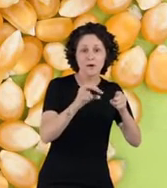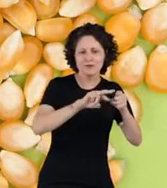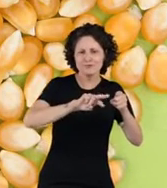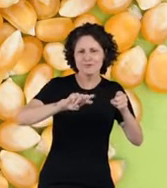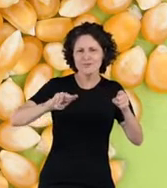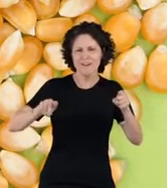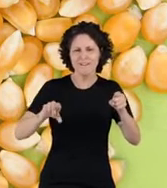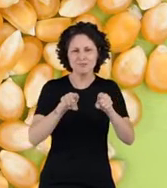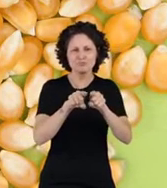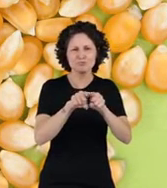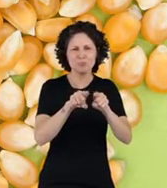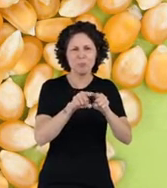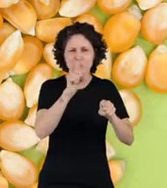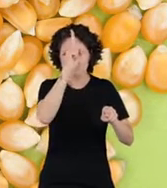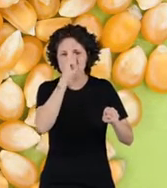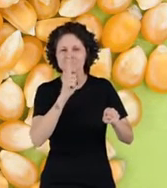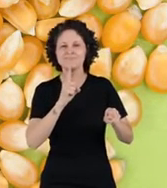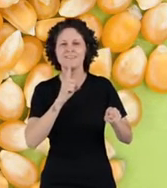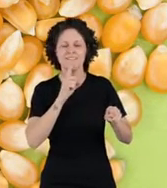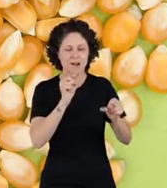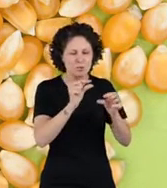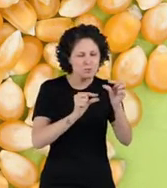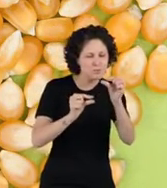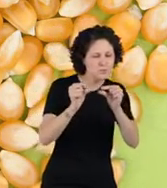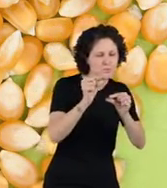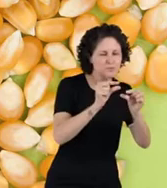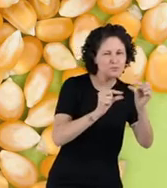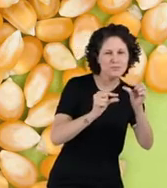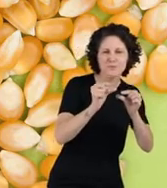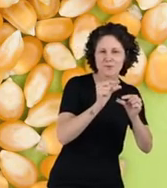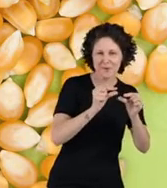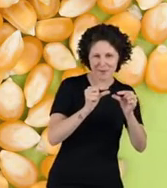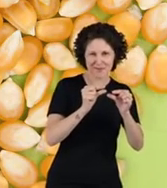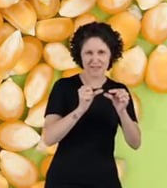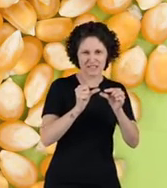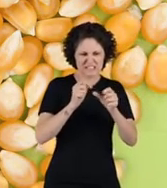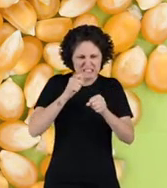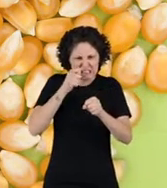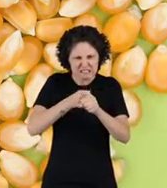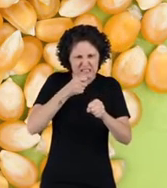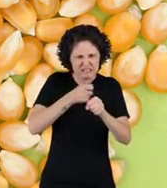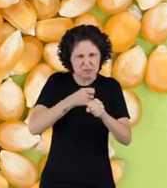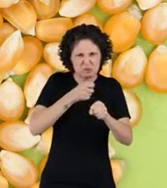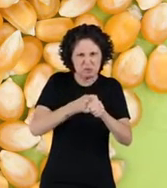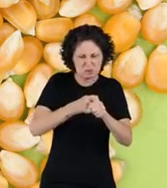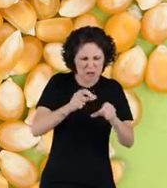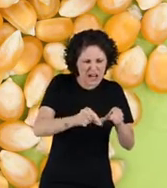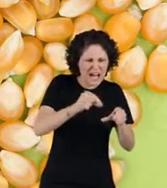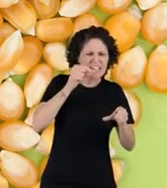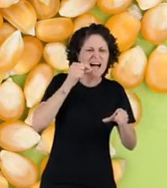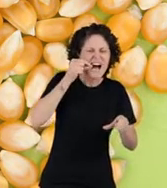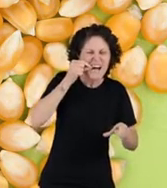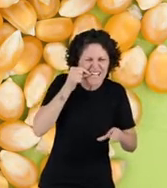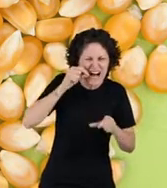Aqui podemos observar que ele tem uma coloração amarelada e os grãos têm aproximadamente o mesmo tamanho e são muito duros.